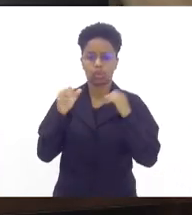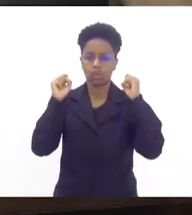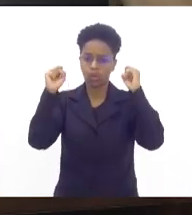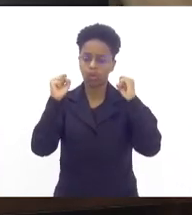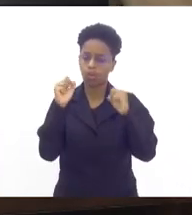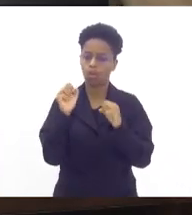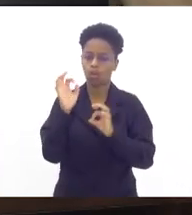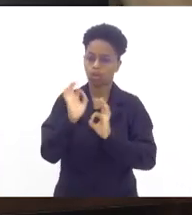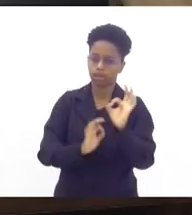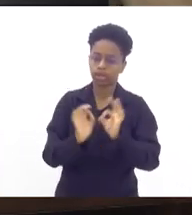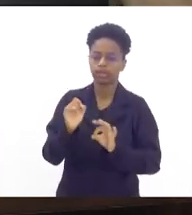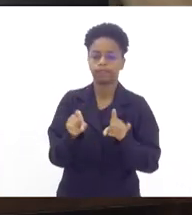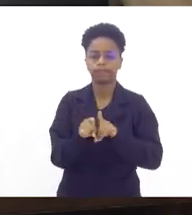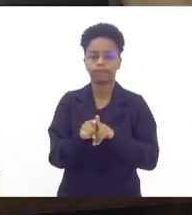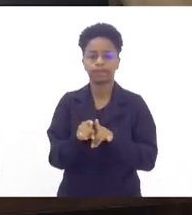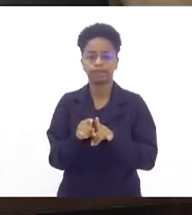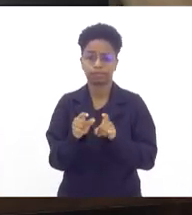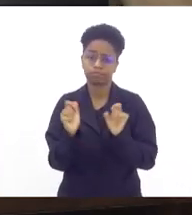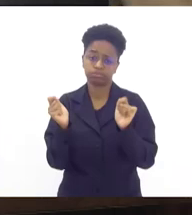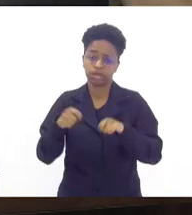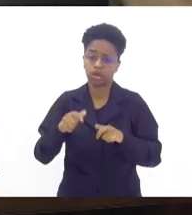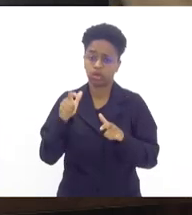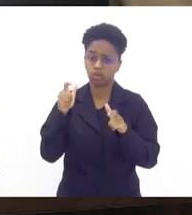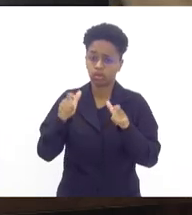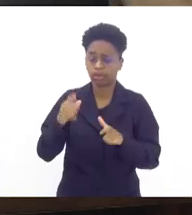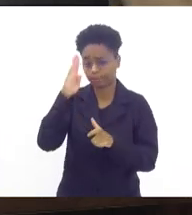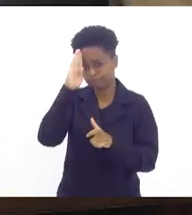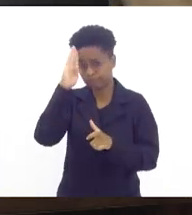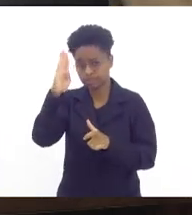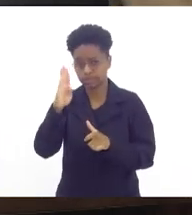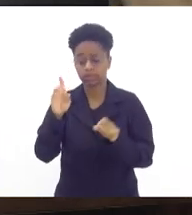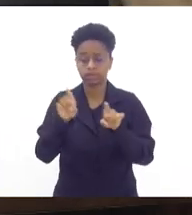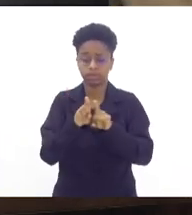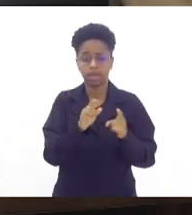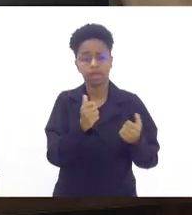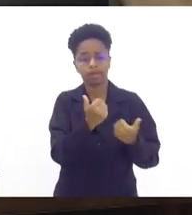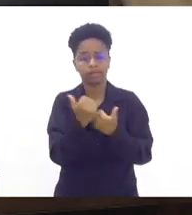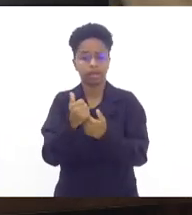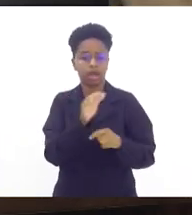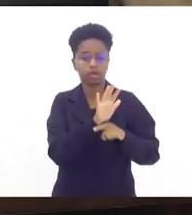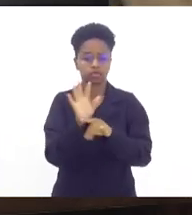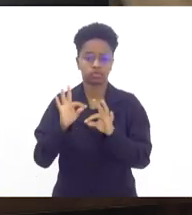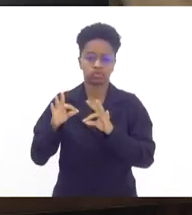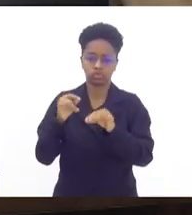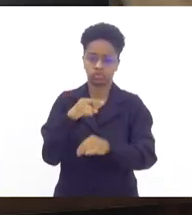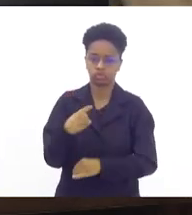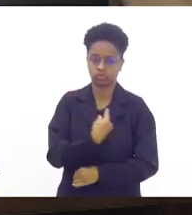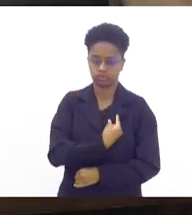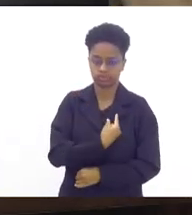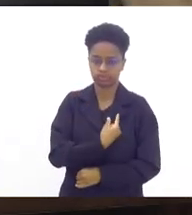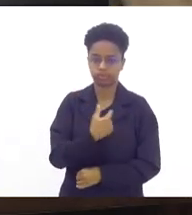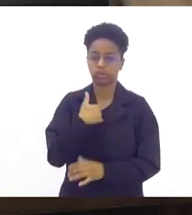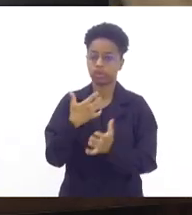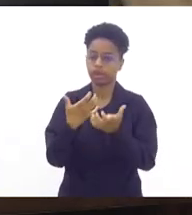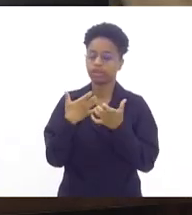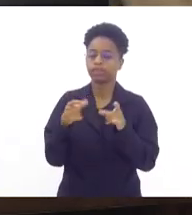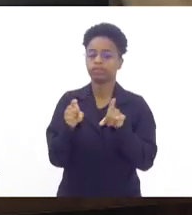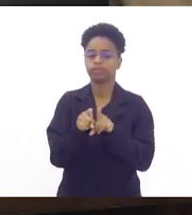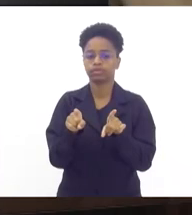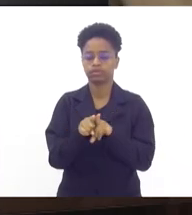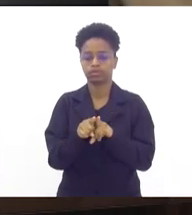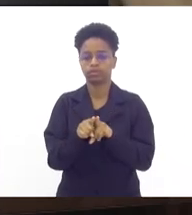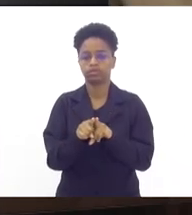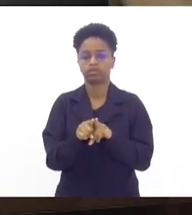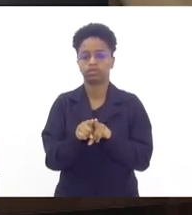ser um ponto né fundamental nessa organização que também favorece a todos nós gostaria também aqui